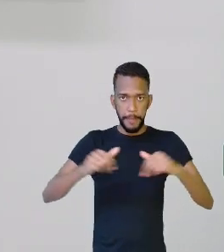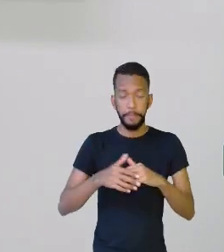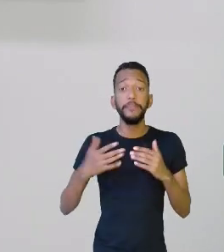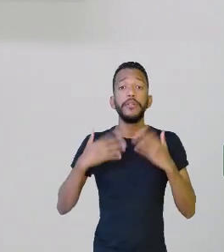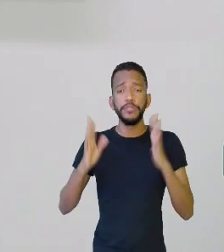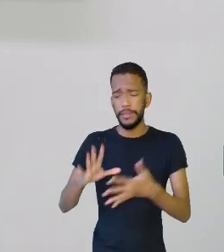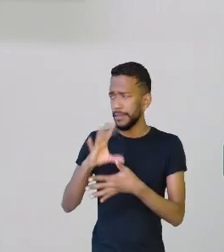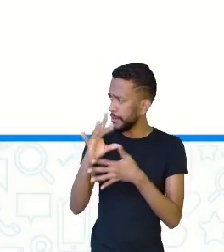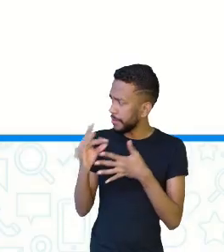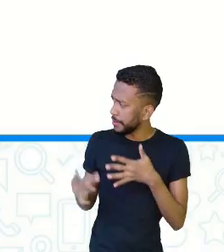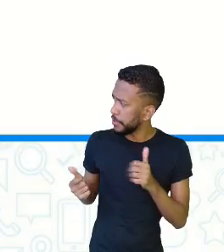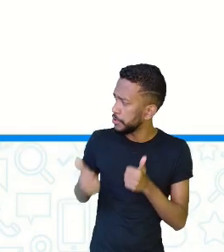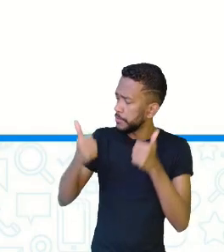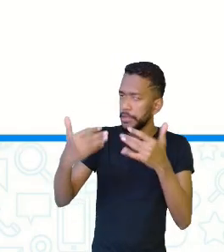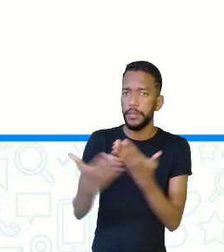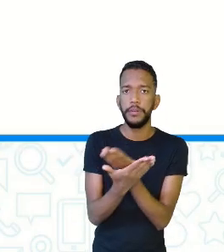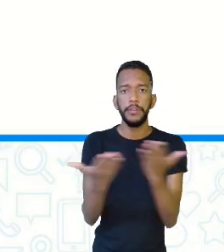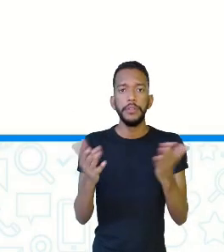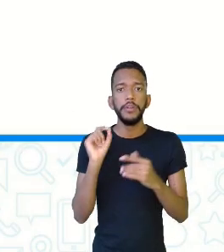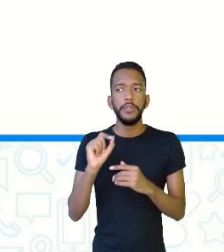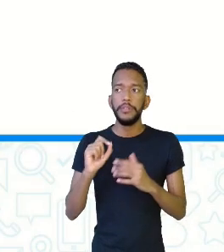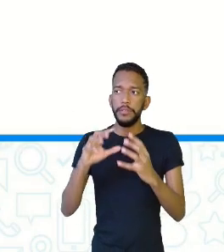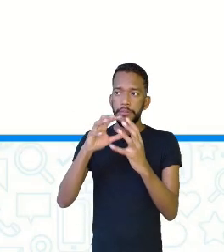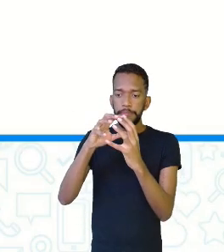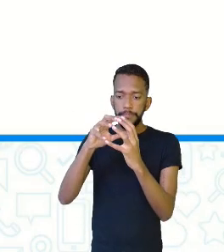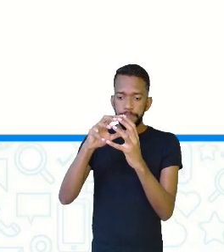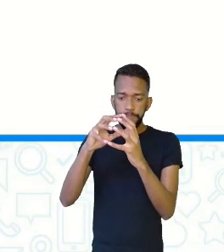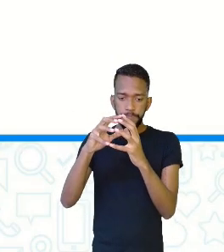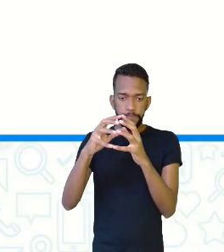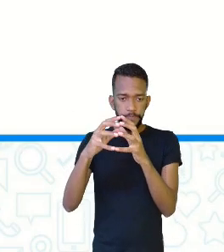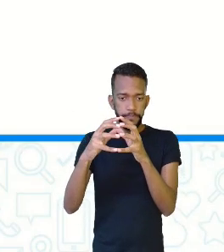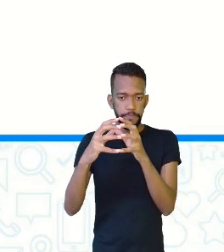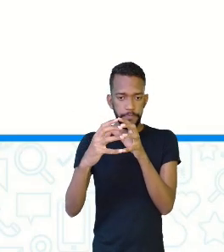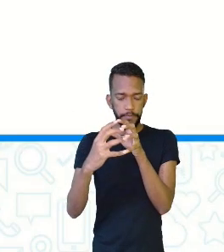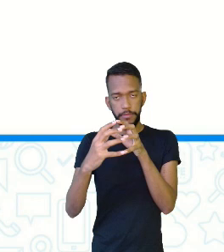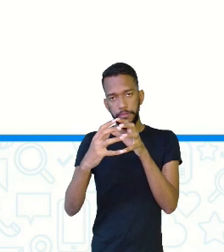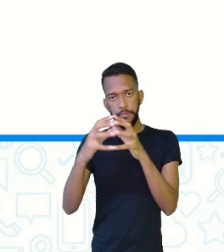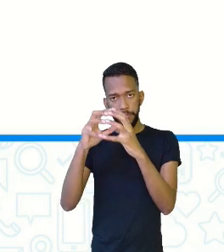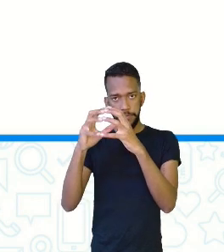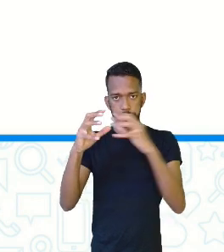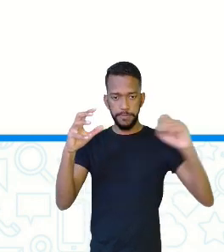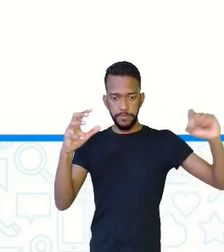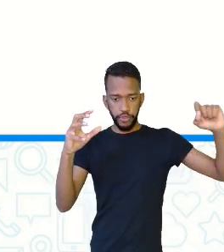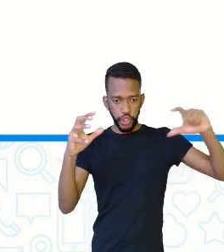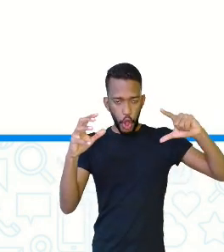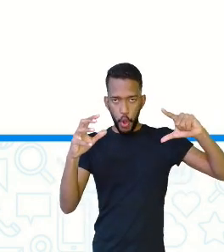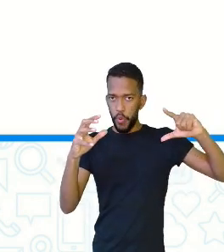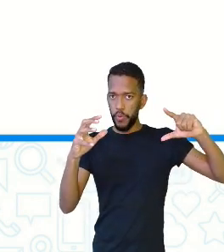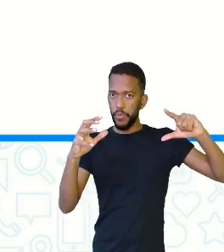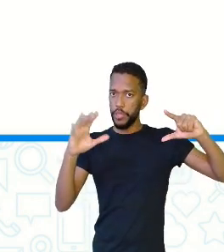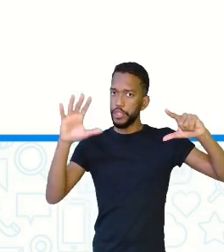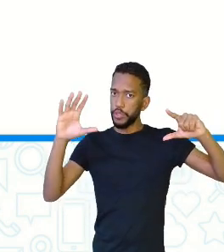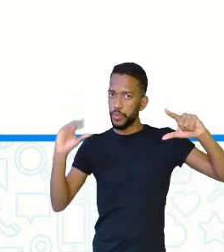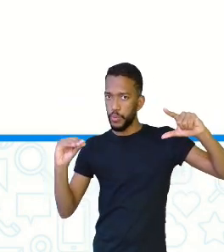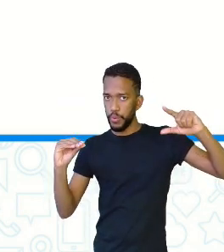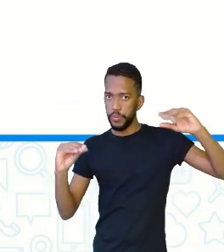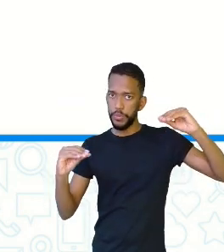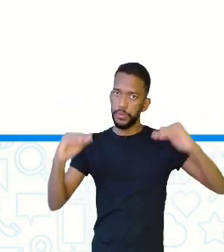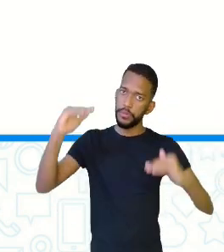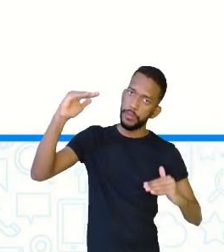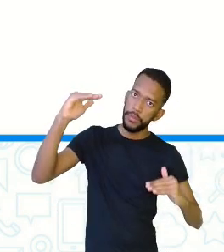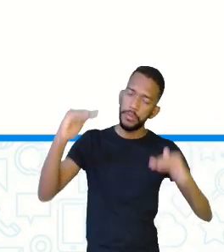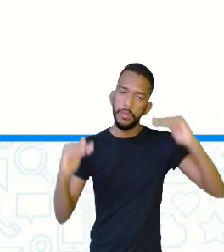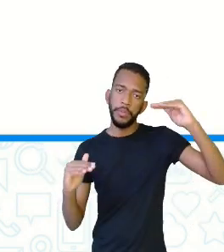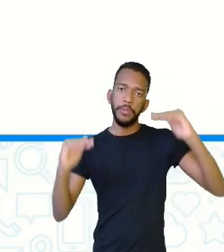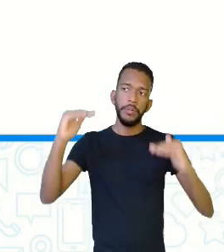o movimento de rotação, nem todas as partes da superfície da Terra são iluminadas no mesmo momento. A gente vê, tem uma parte que vai